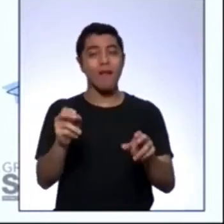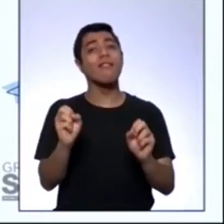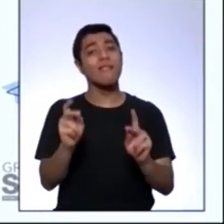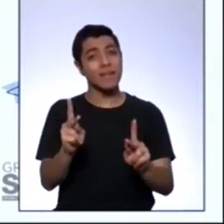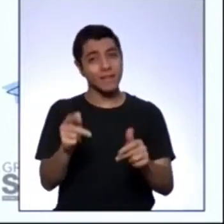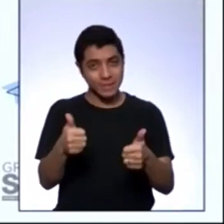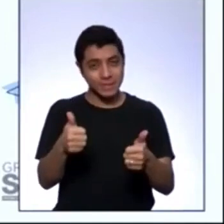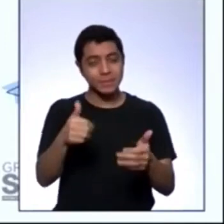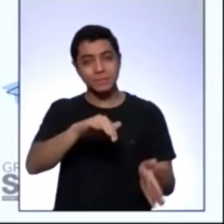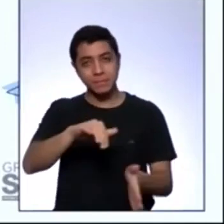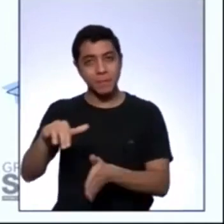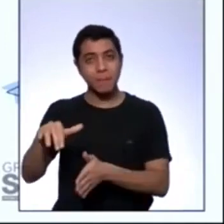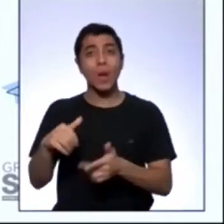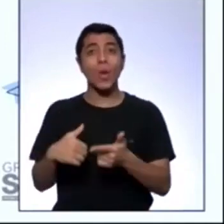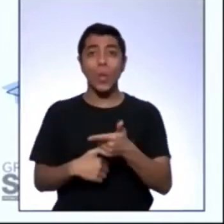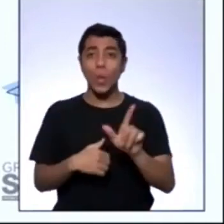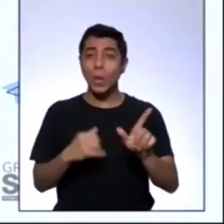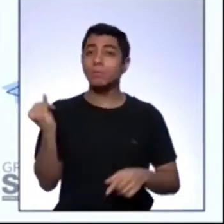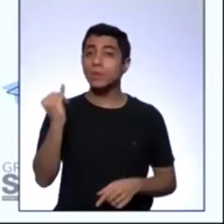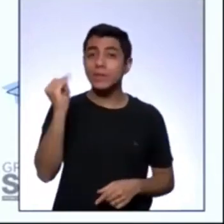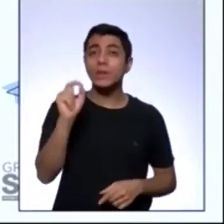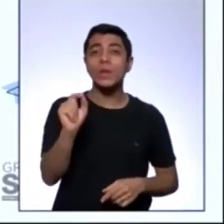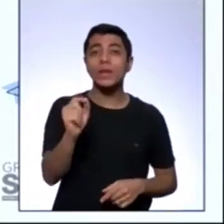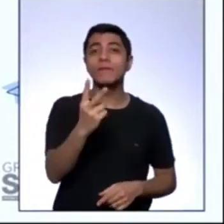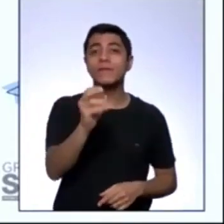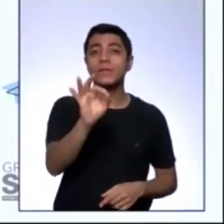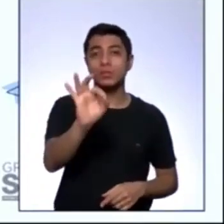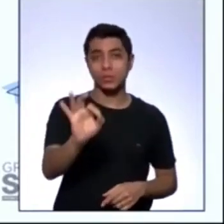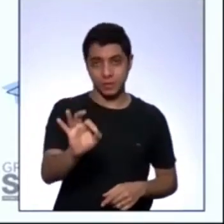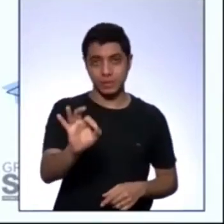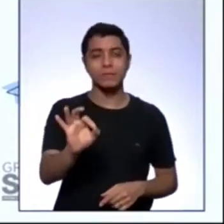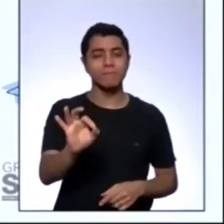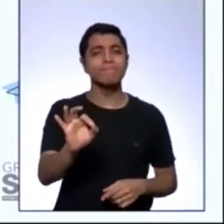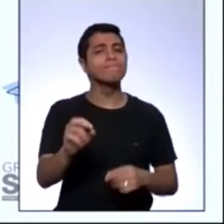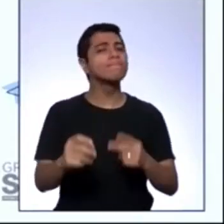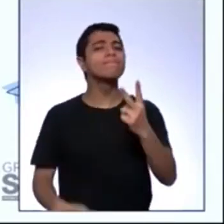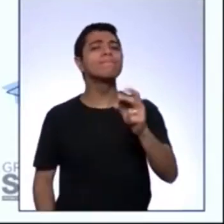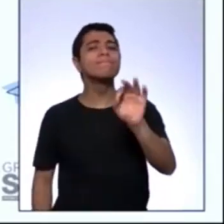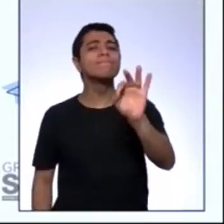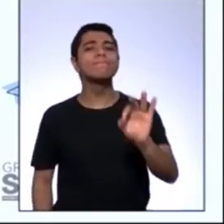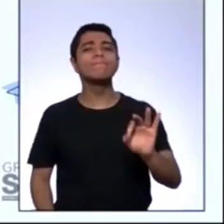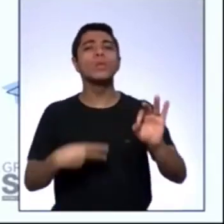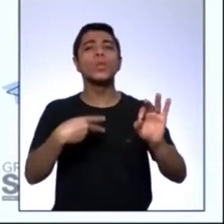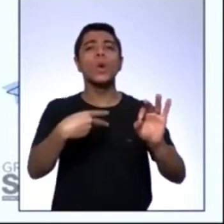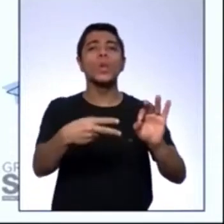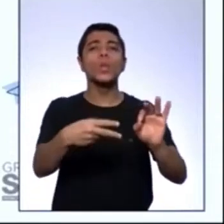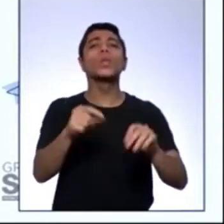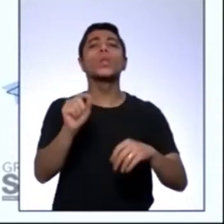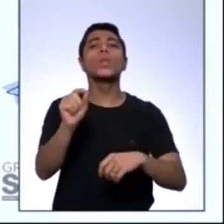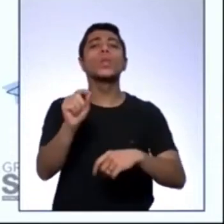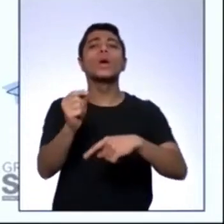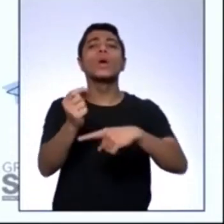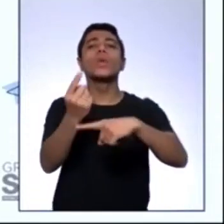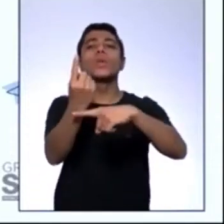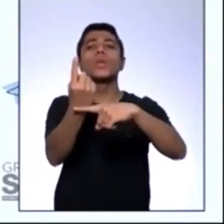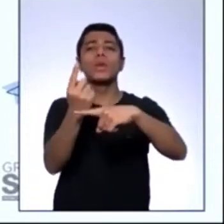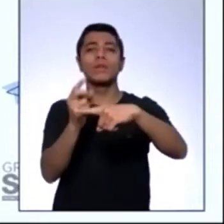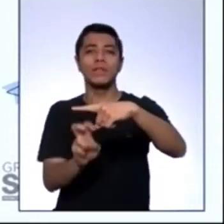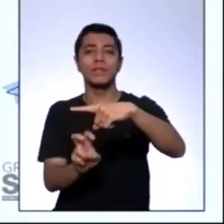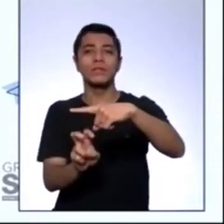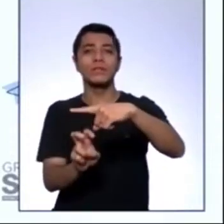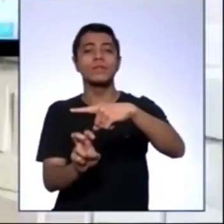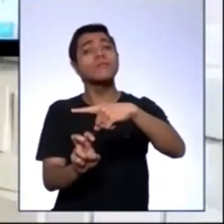Outra porcentagem importante a vinte por cento e vinte por cento nada mais é do que um dentro